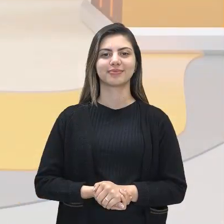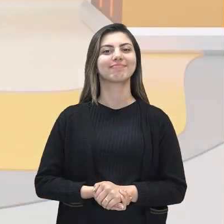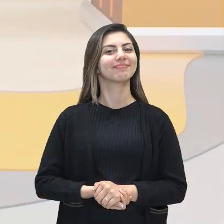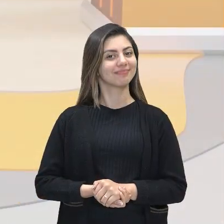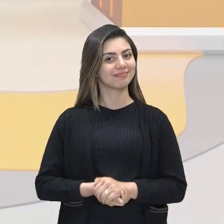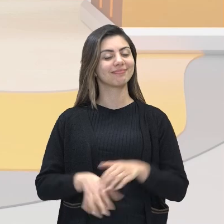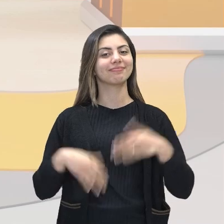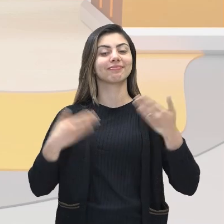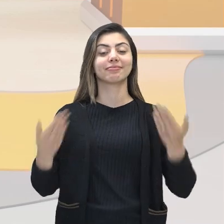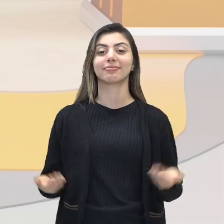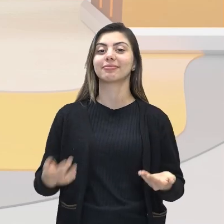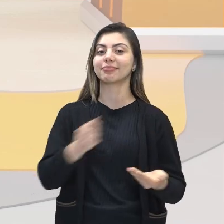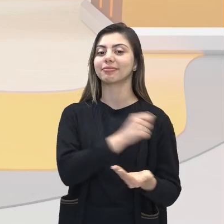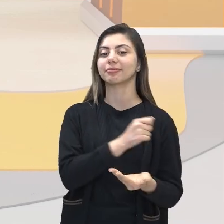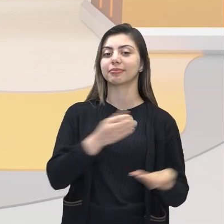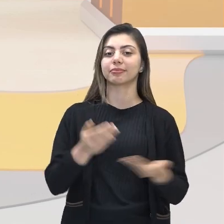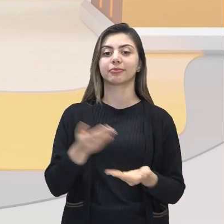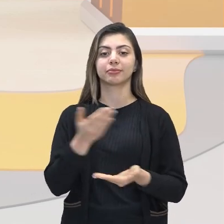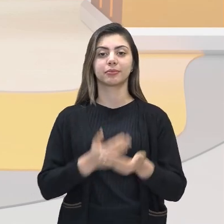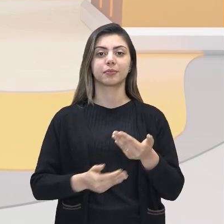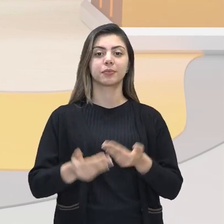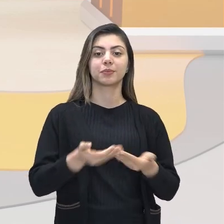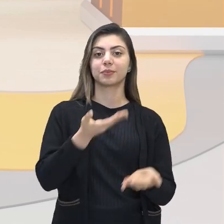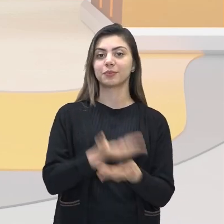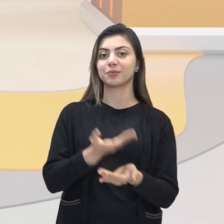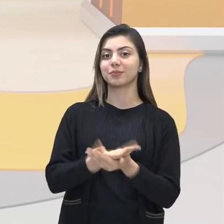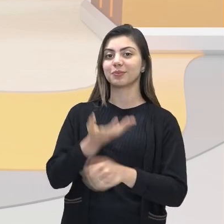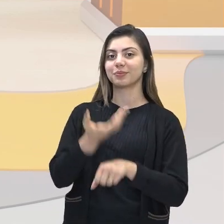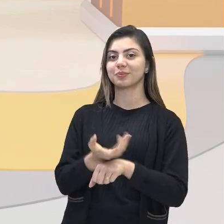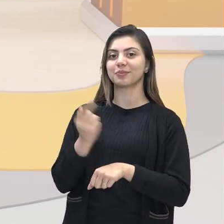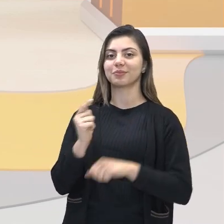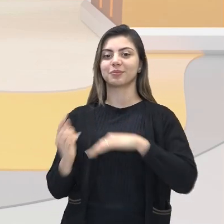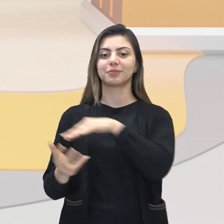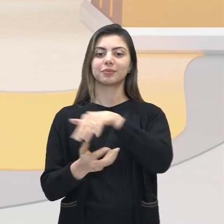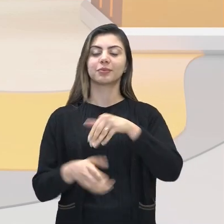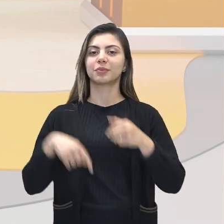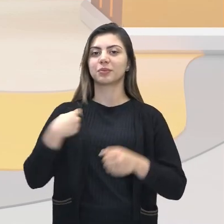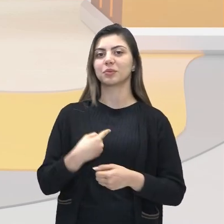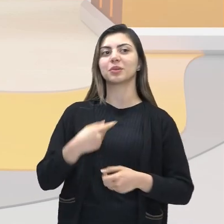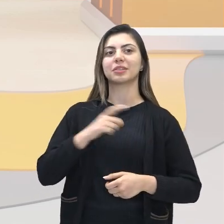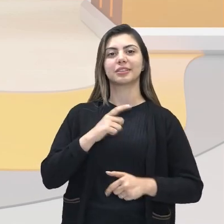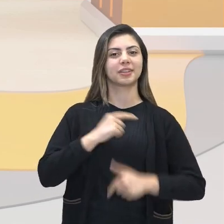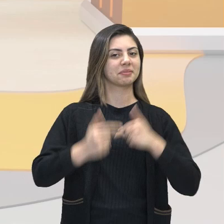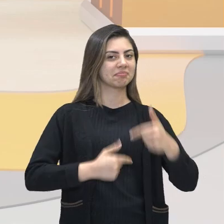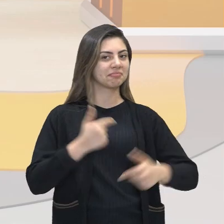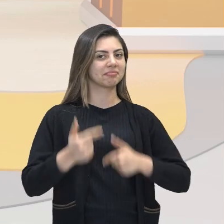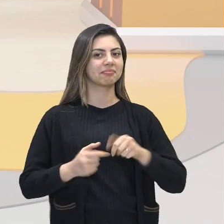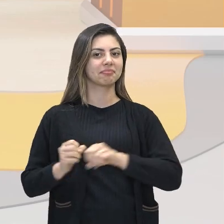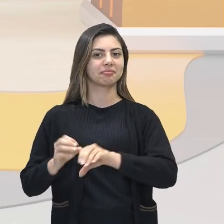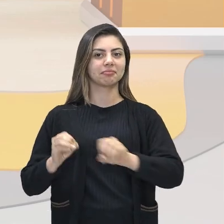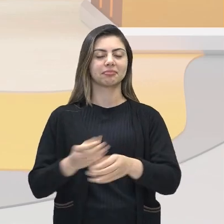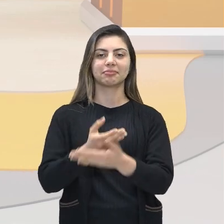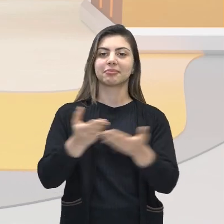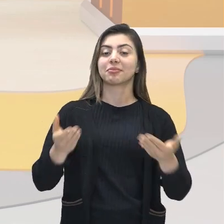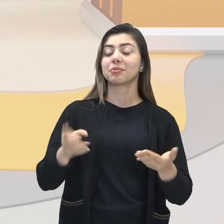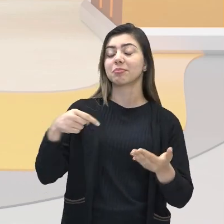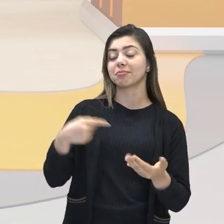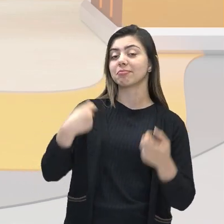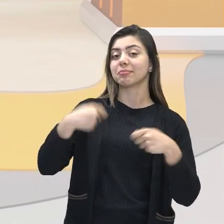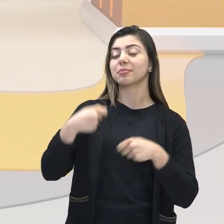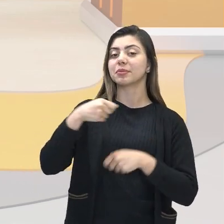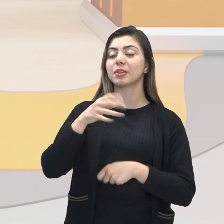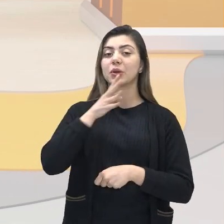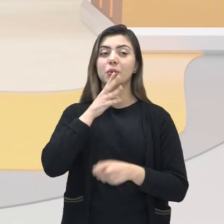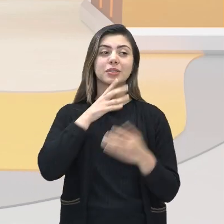Muito bem, pessoal, estamos continuando nossas aulas de geografia. Aqui não para, né? A gente precisa conhecer, tem muita coisa ainda